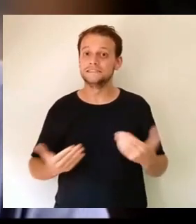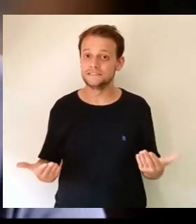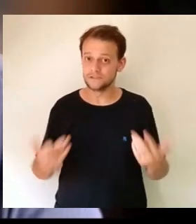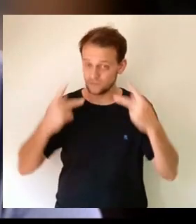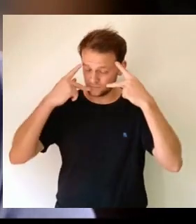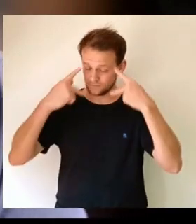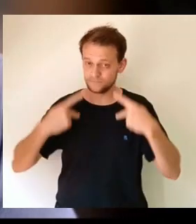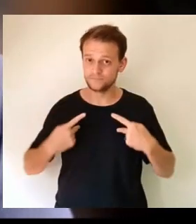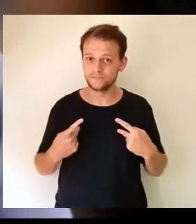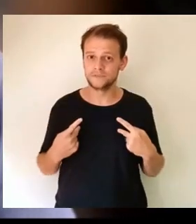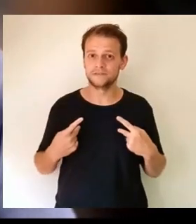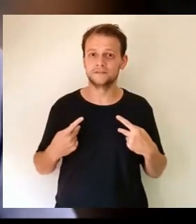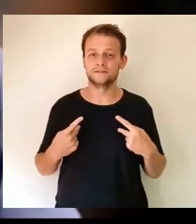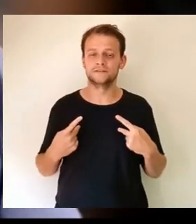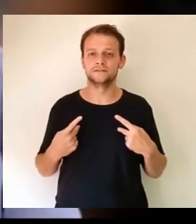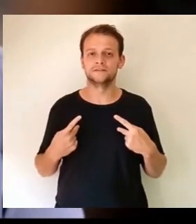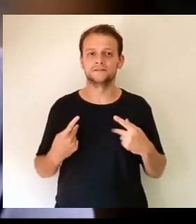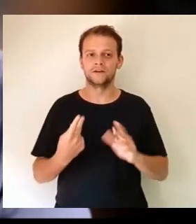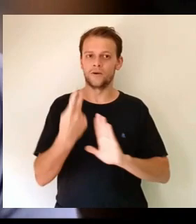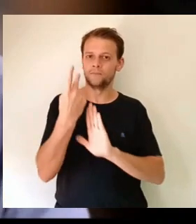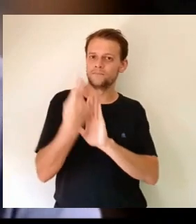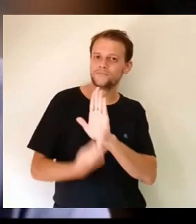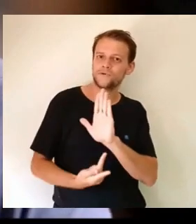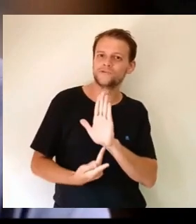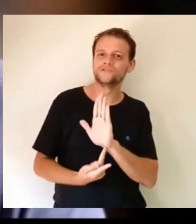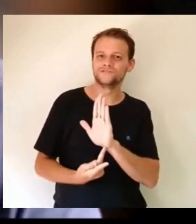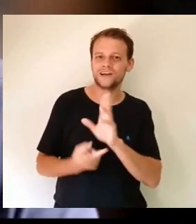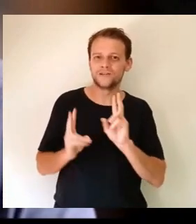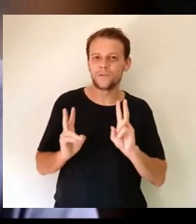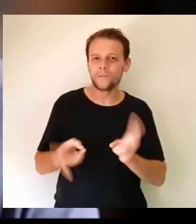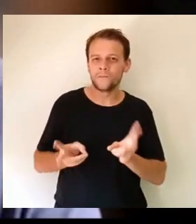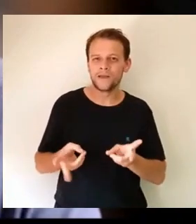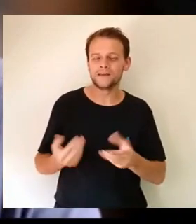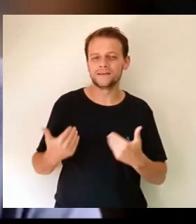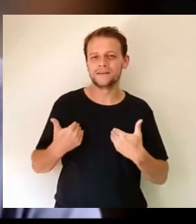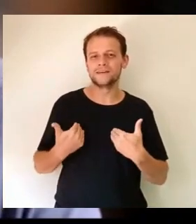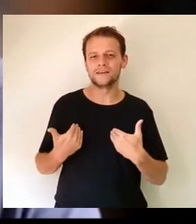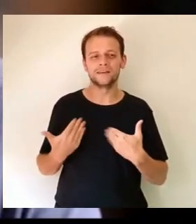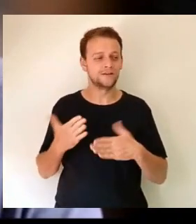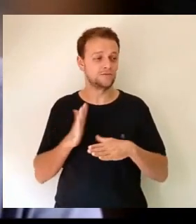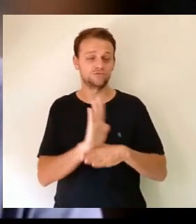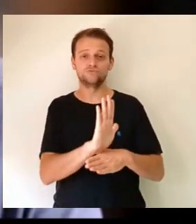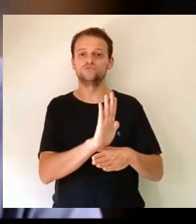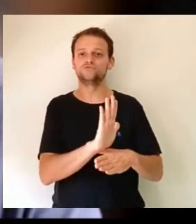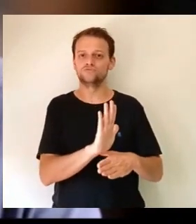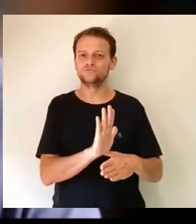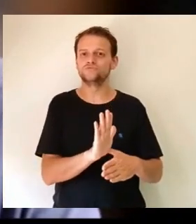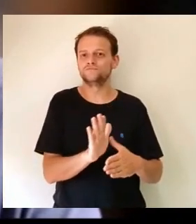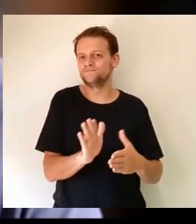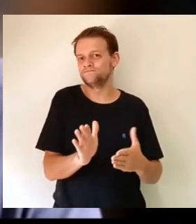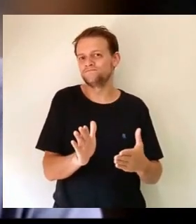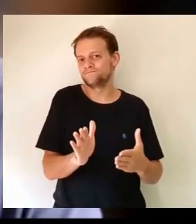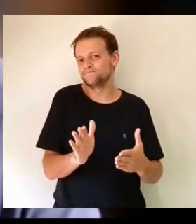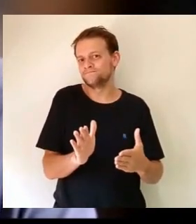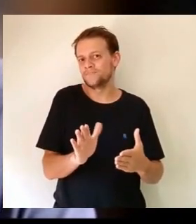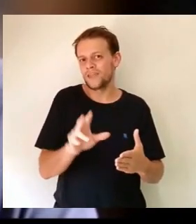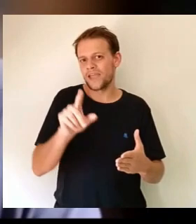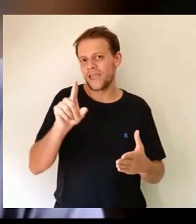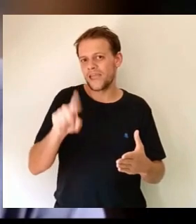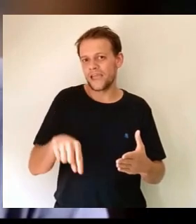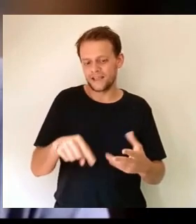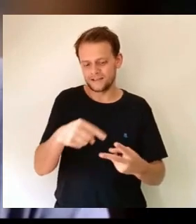de artigos. Então, o que para mim, os projetos que permanecem, que eu consigo ajudar,